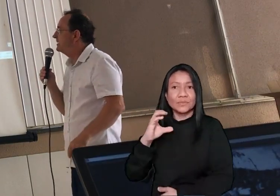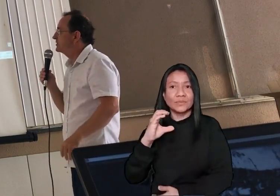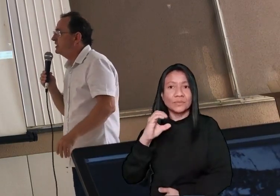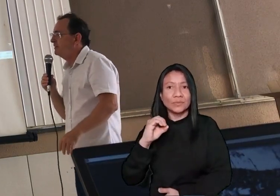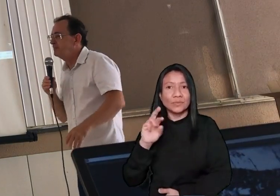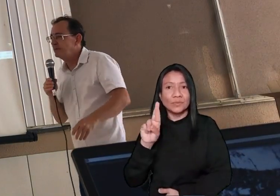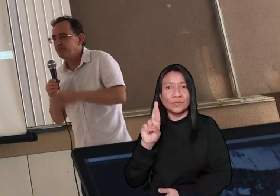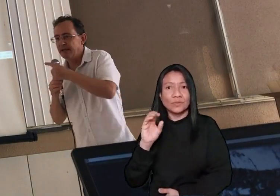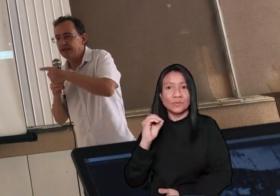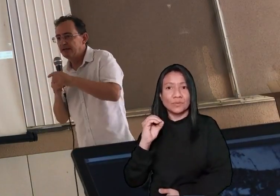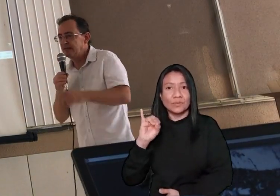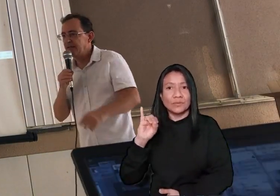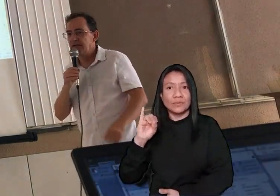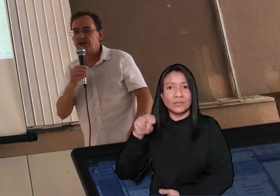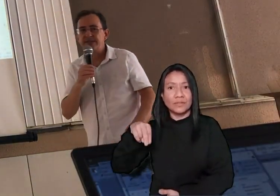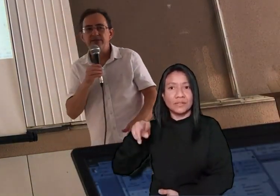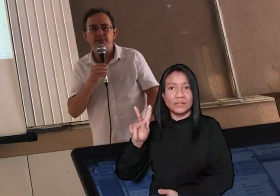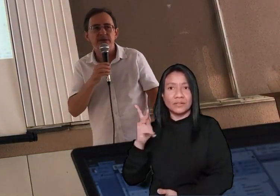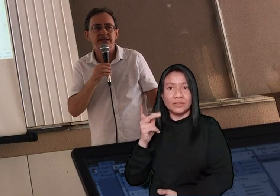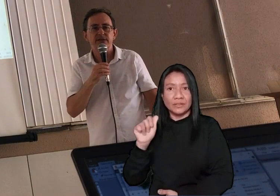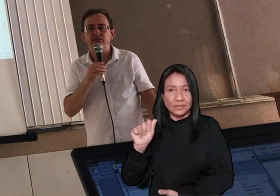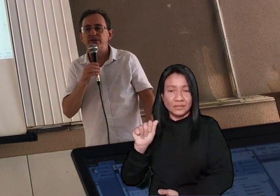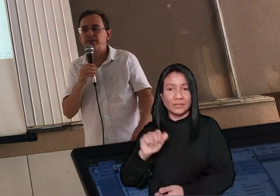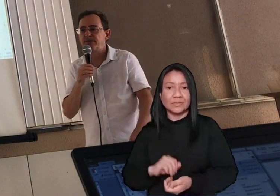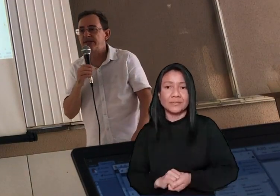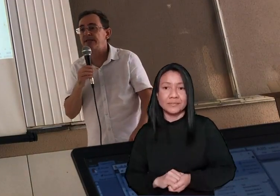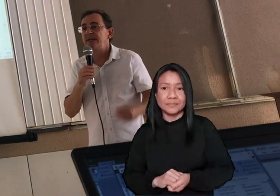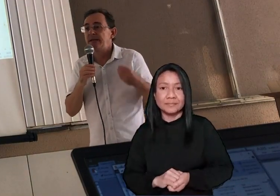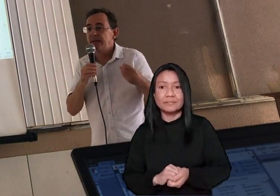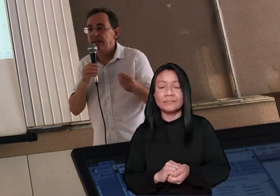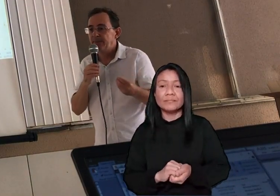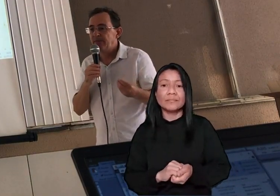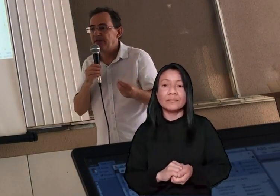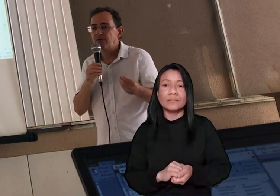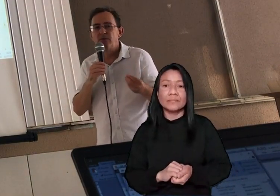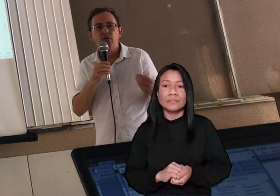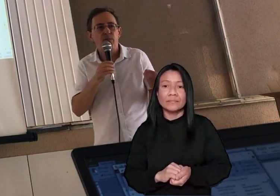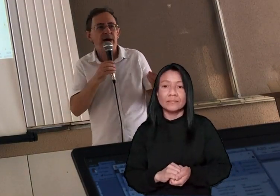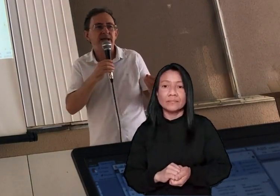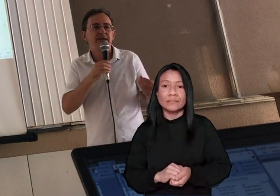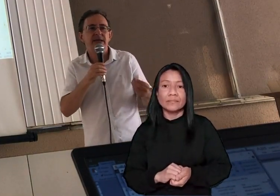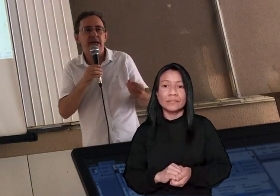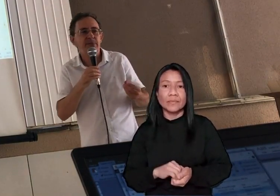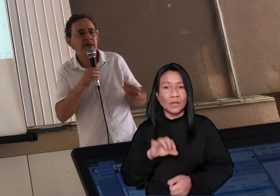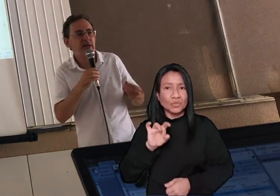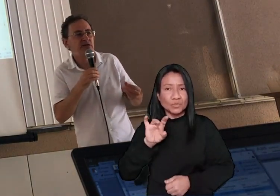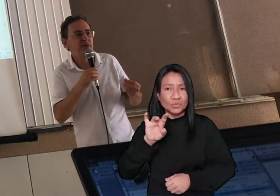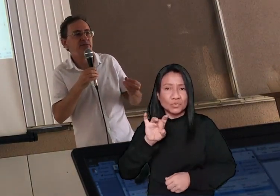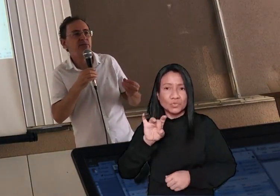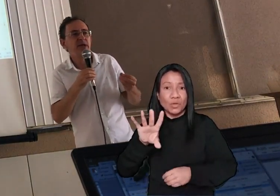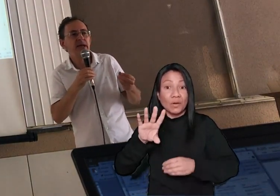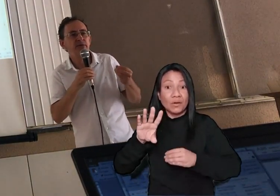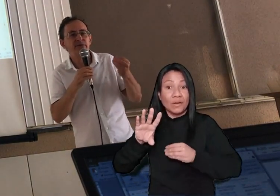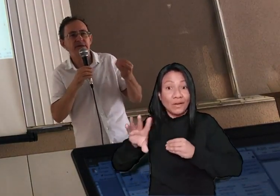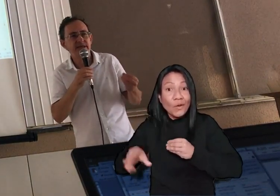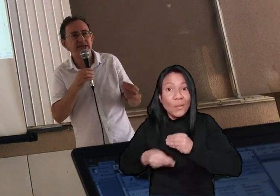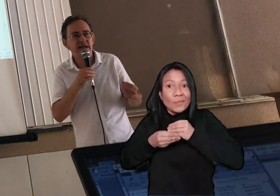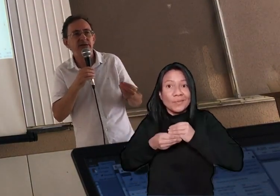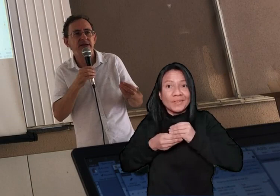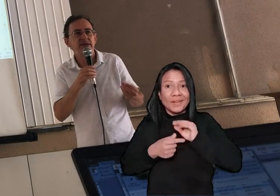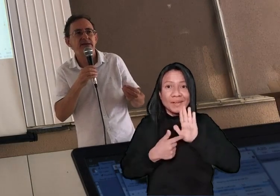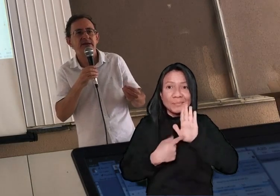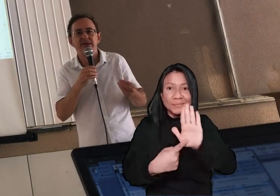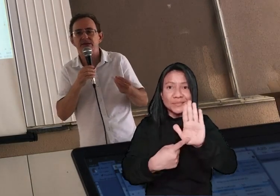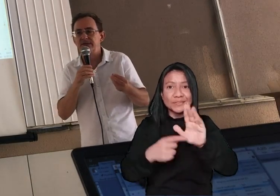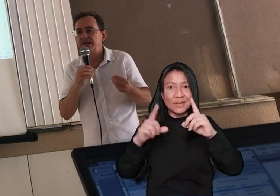Então, só pegando de gancho essa foto para vocês, para ver como o padre, na época, ele tinha era uma figura